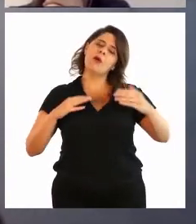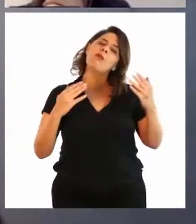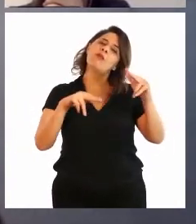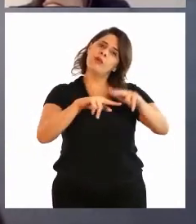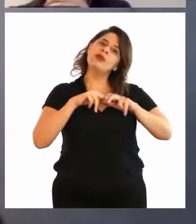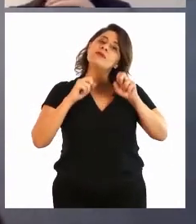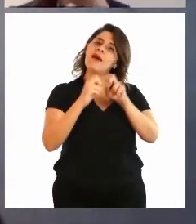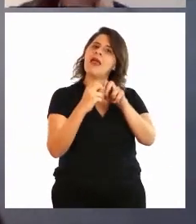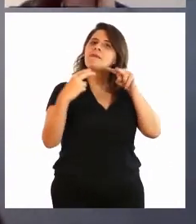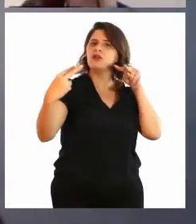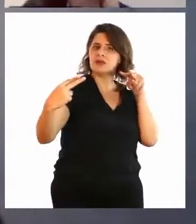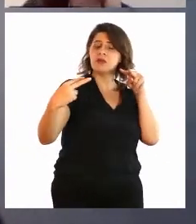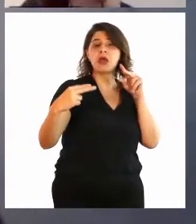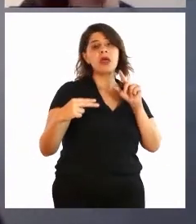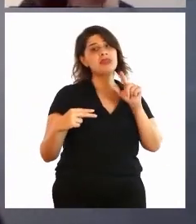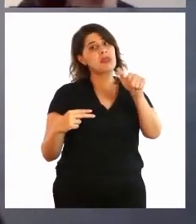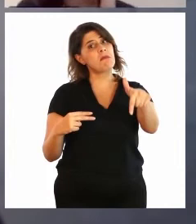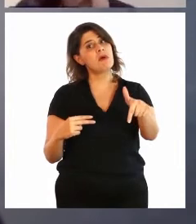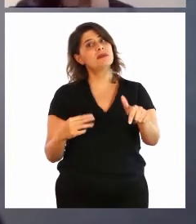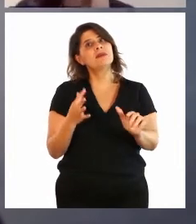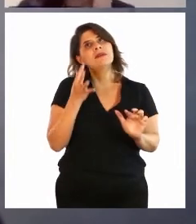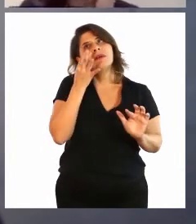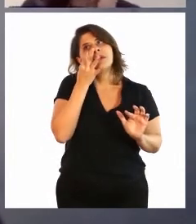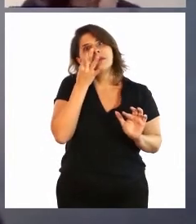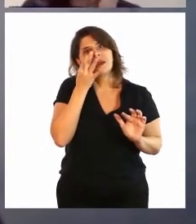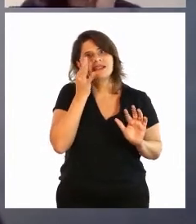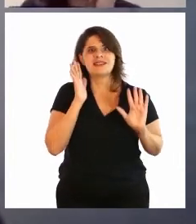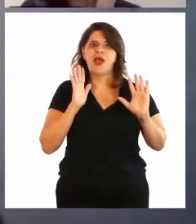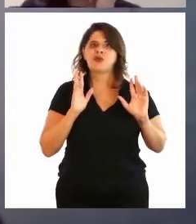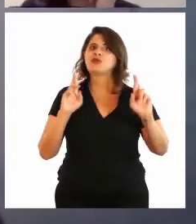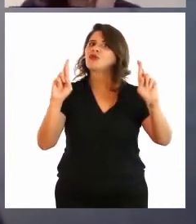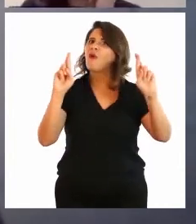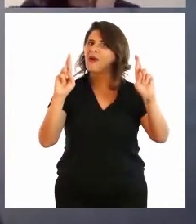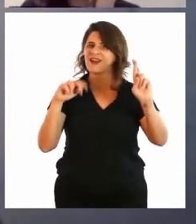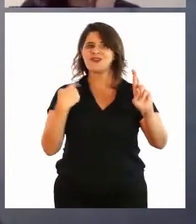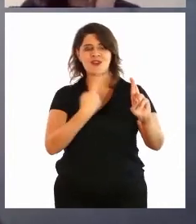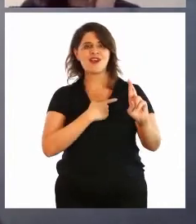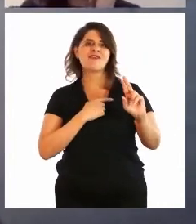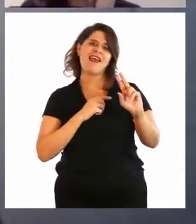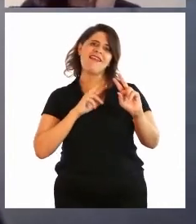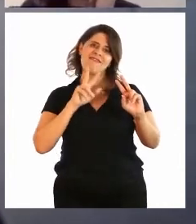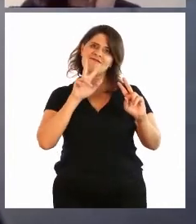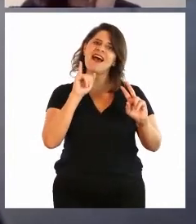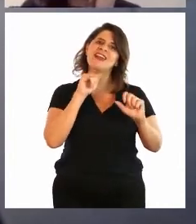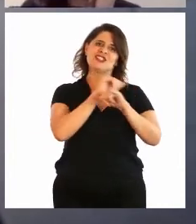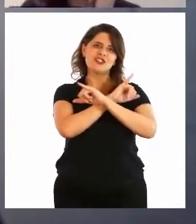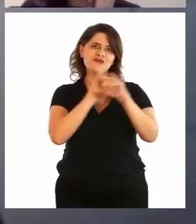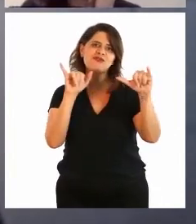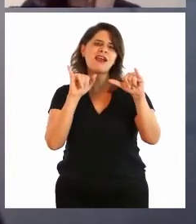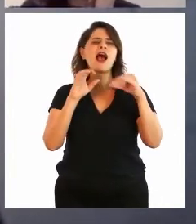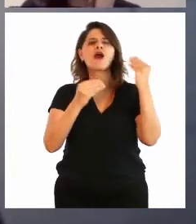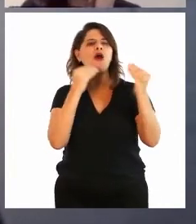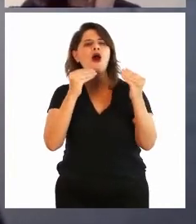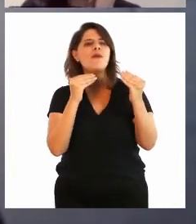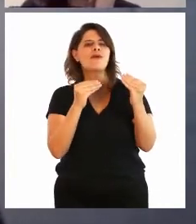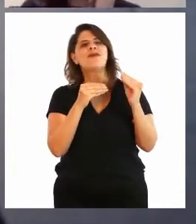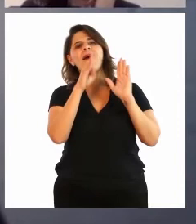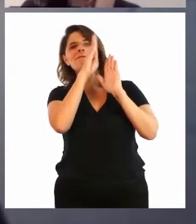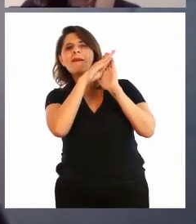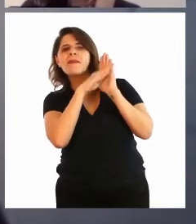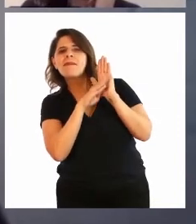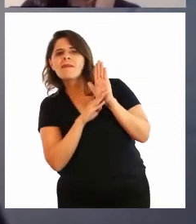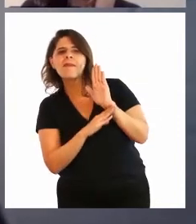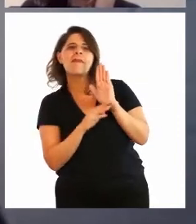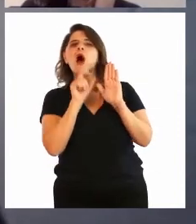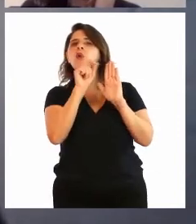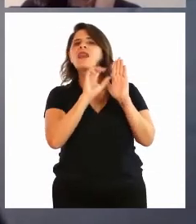possível, também presencialmente. Em breve a gente vai divulgar essa programação. Todo mundo que participou hoje já